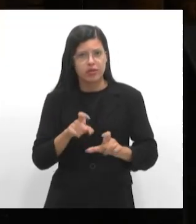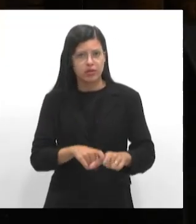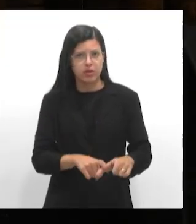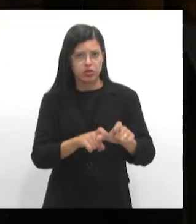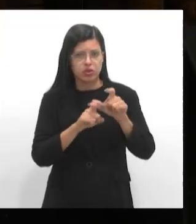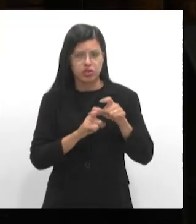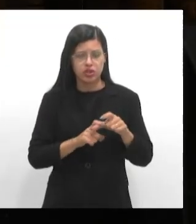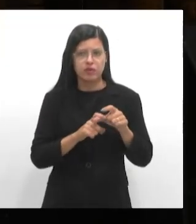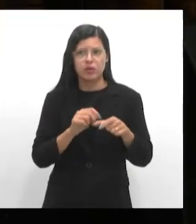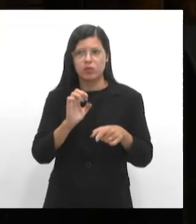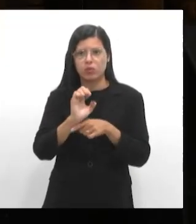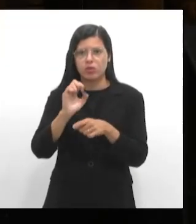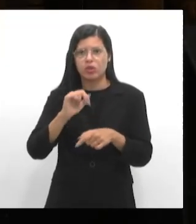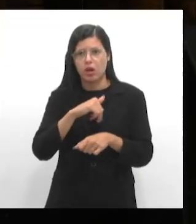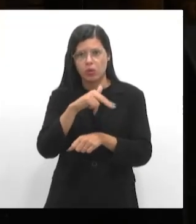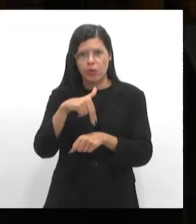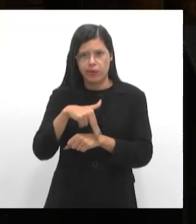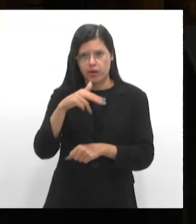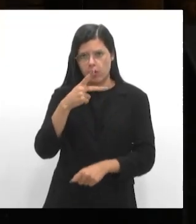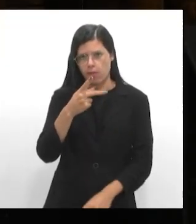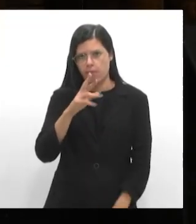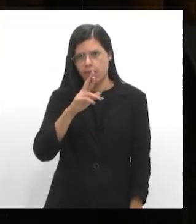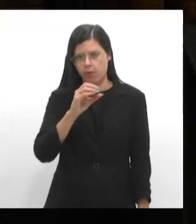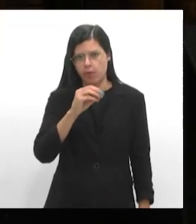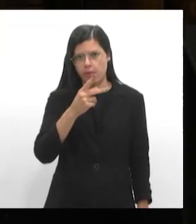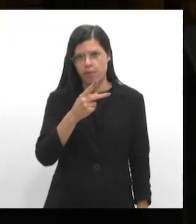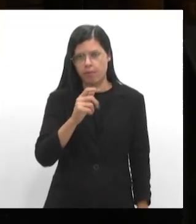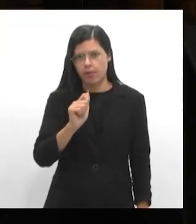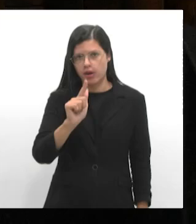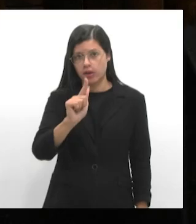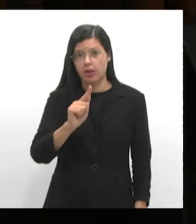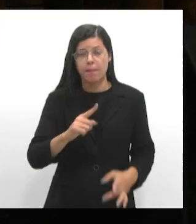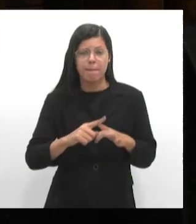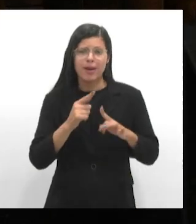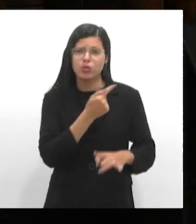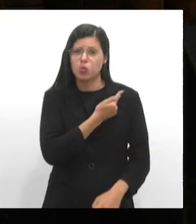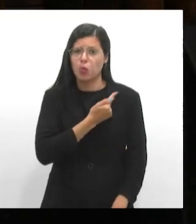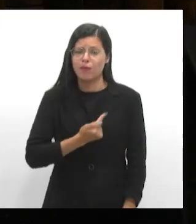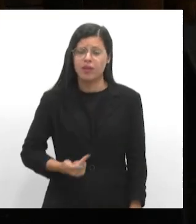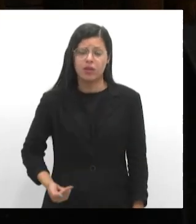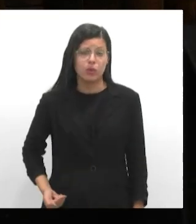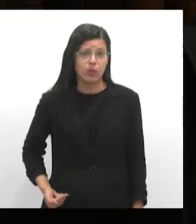dos Estados com a União. Mas o governador, e aí,